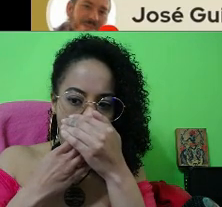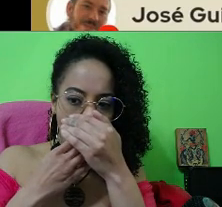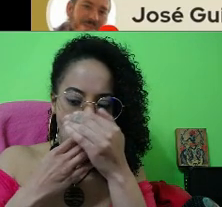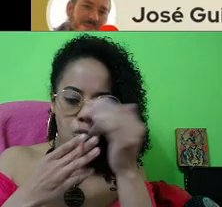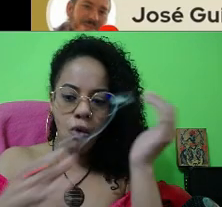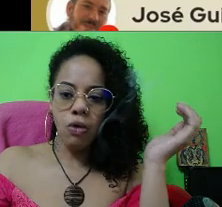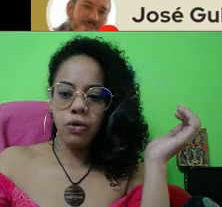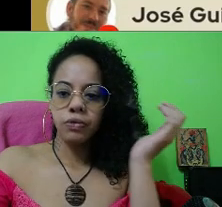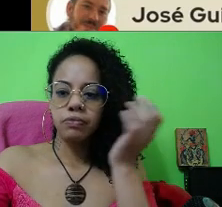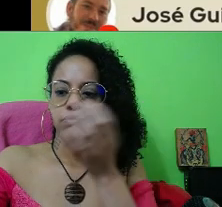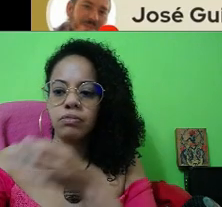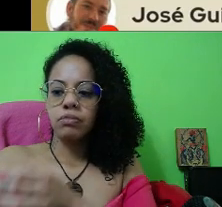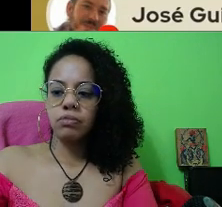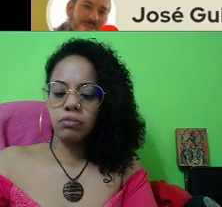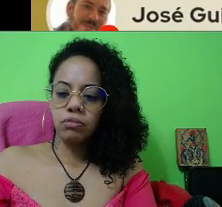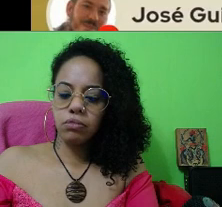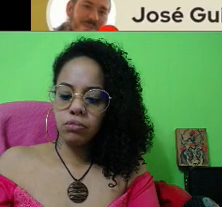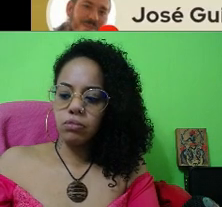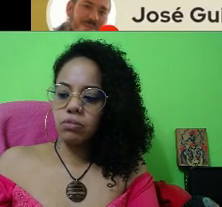pronto